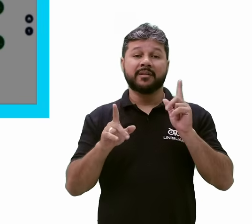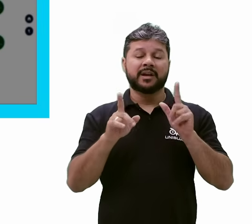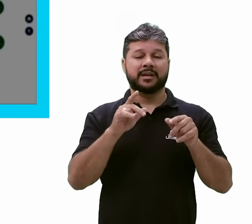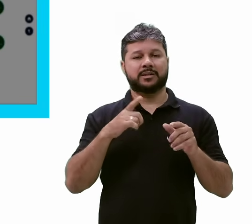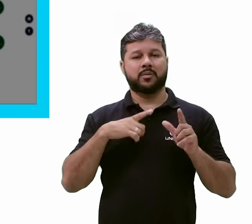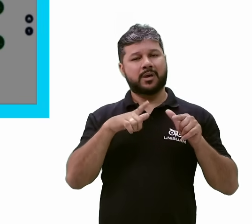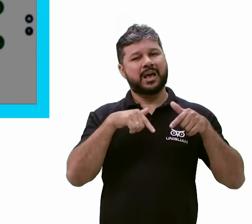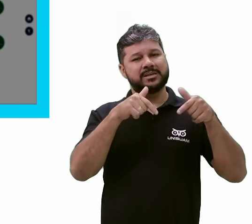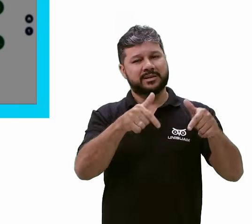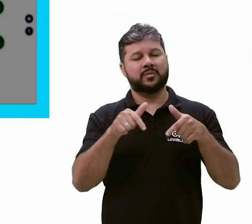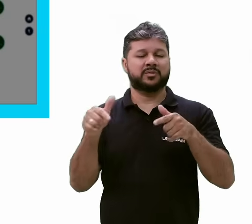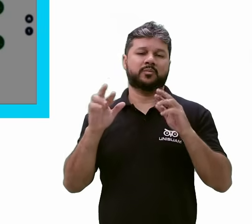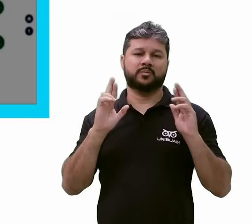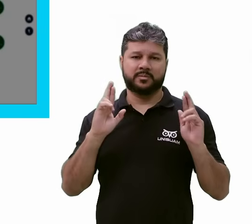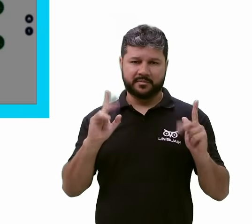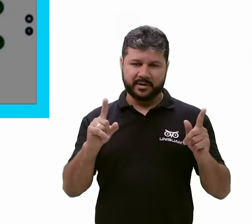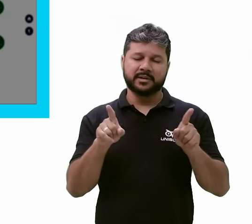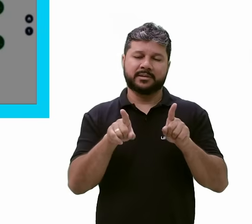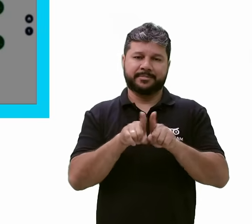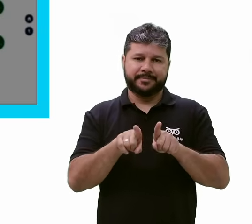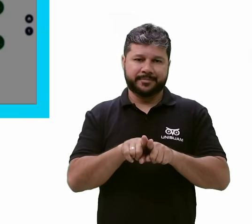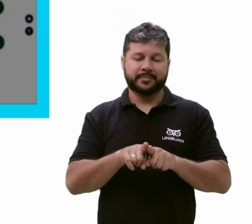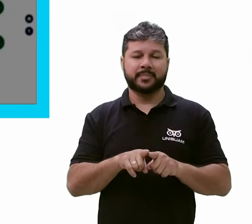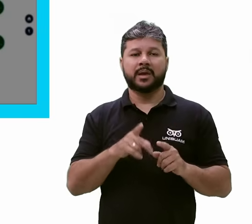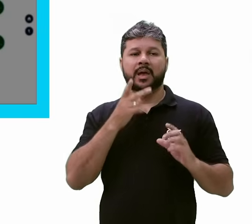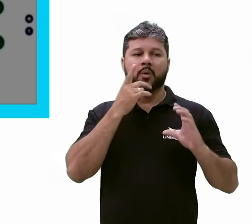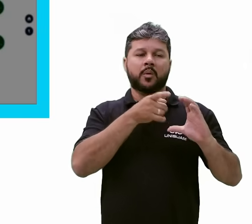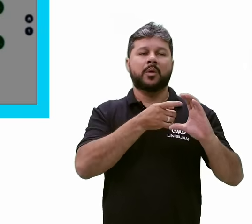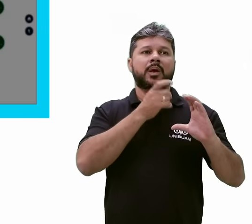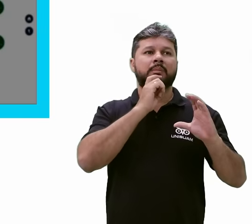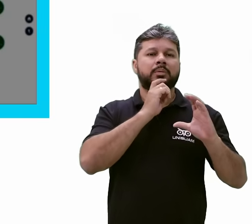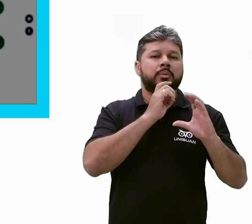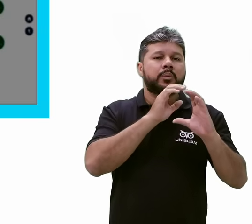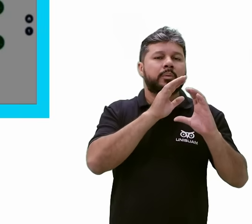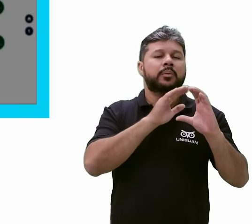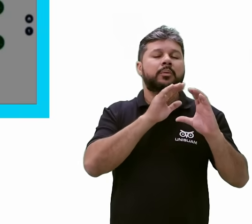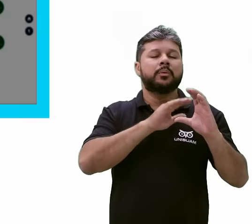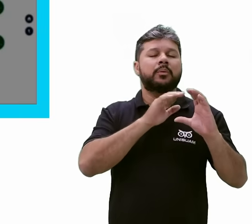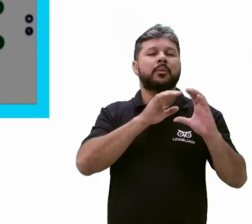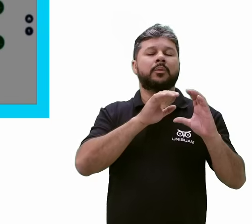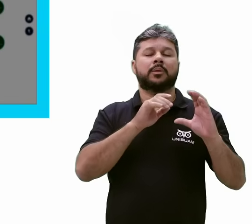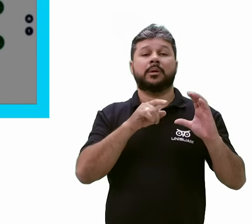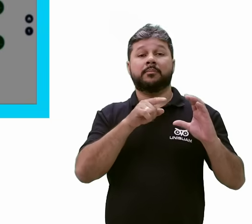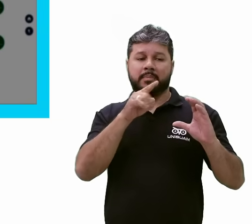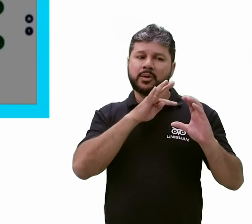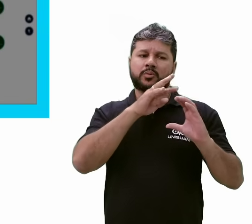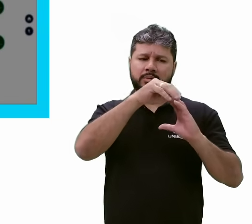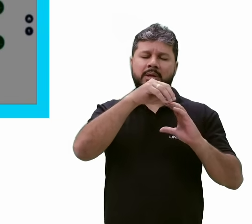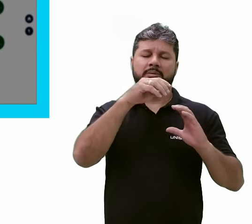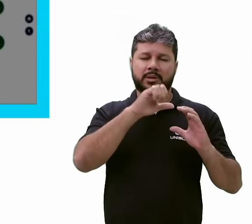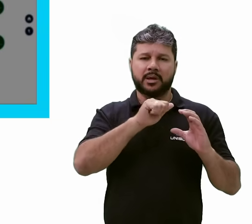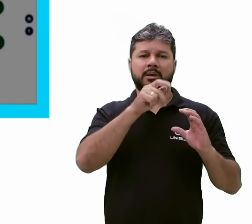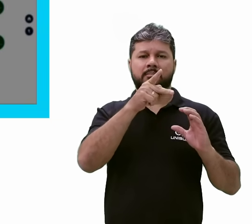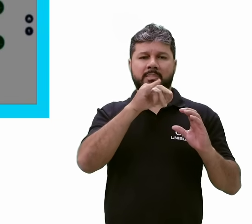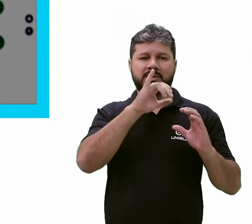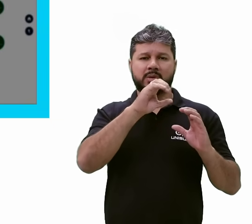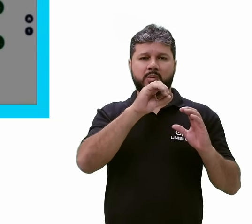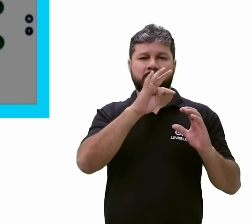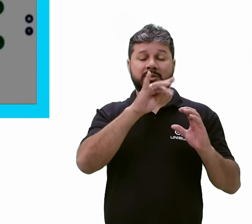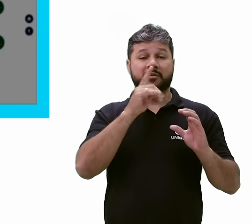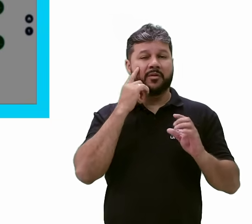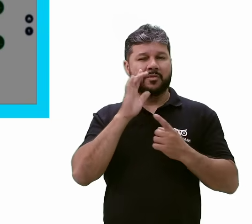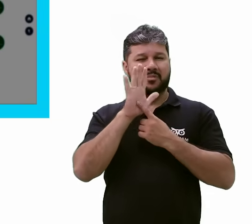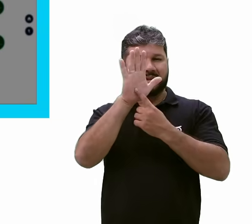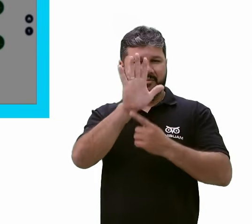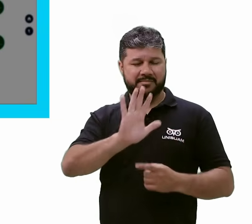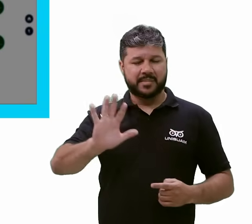ter essas ações de entorpecimento. Mas todos são psicoativos, tá? Então eu vim trazer